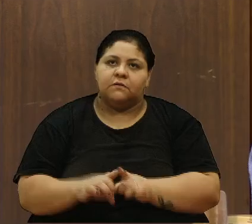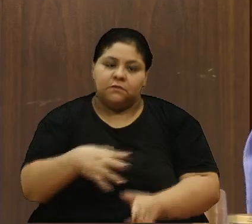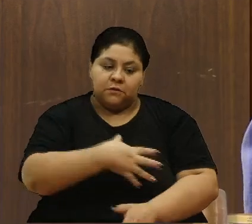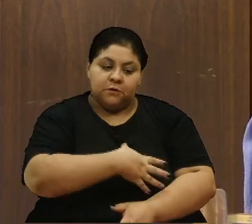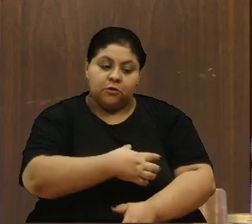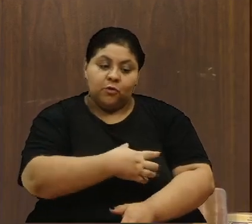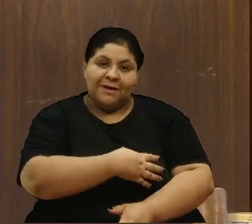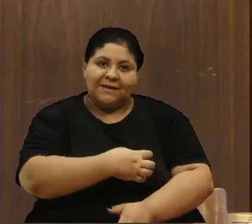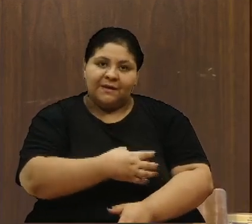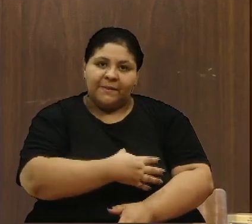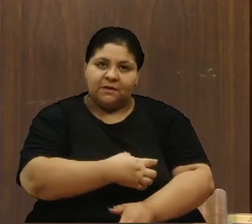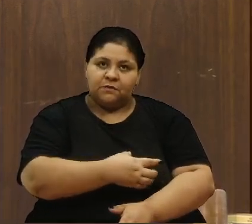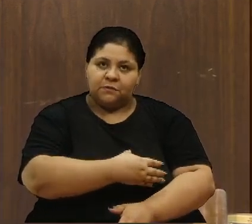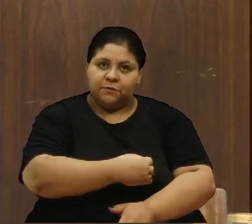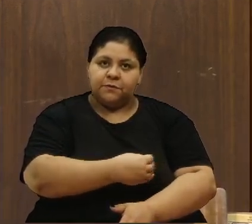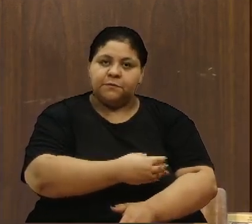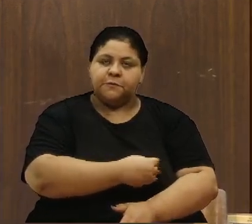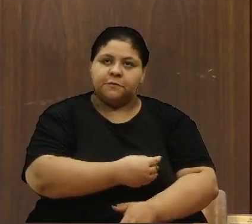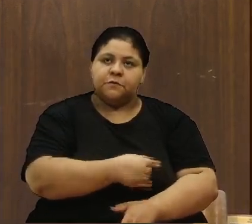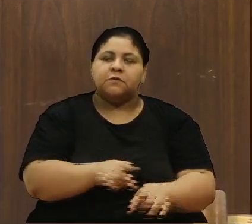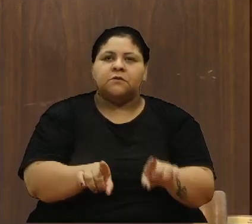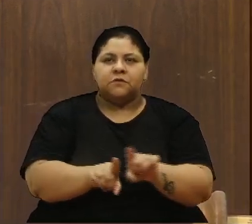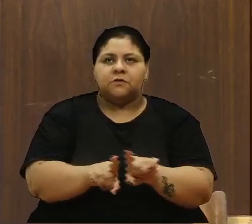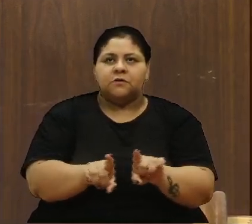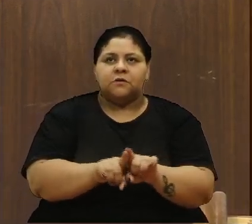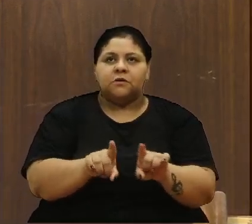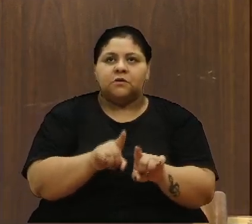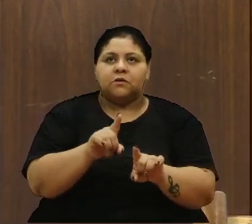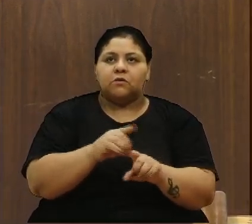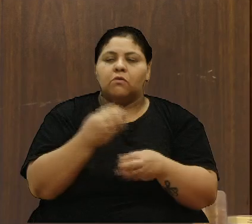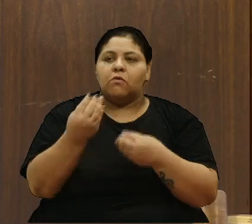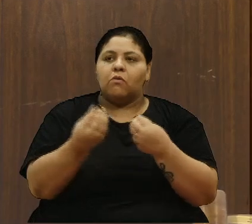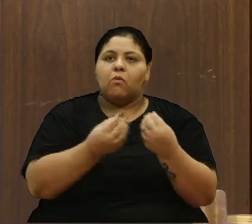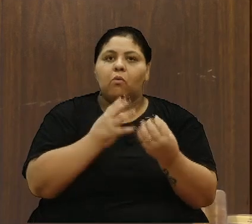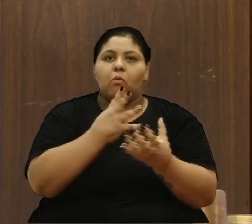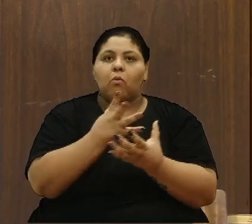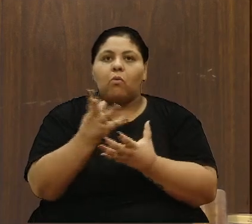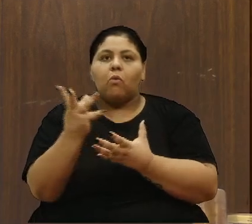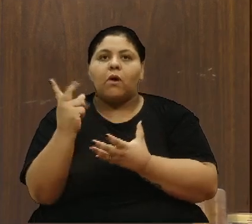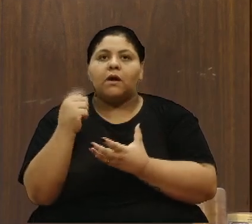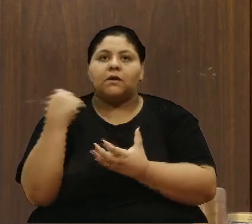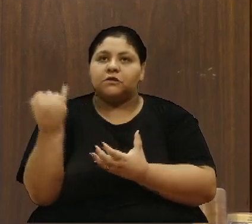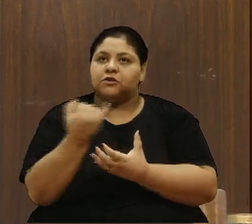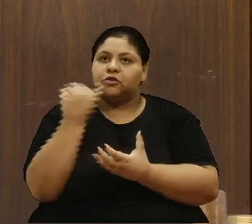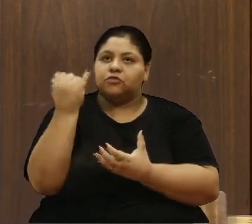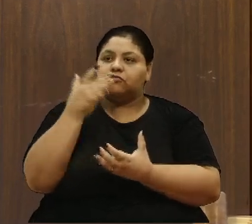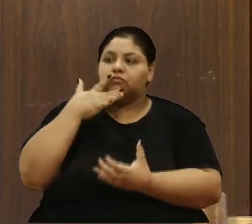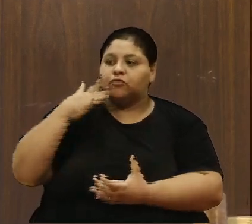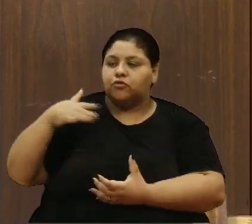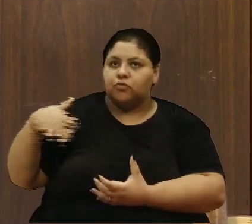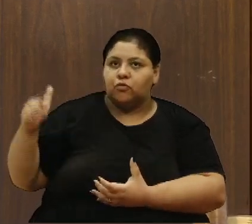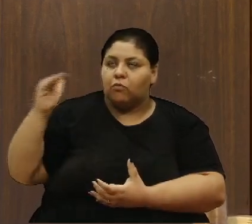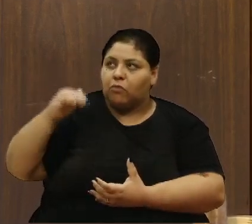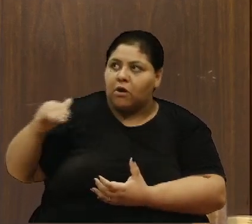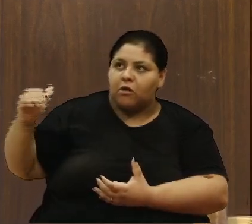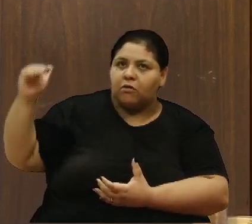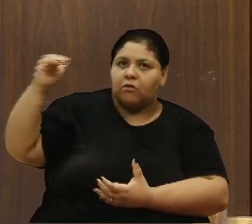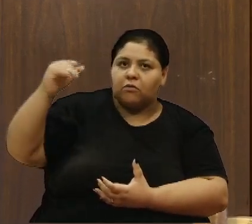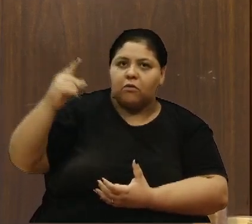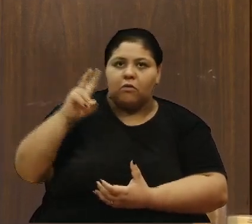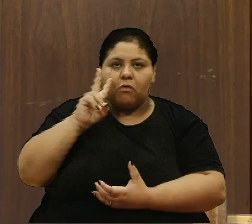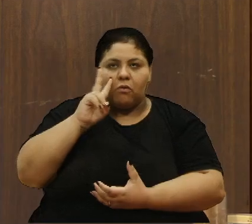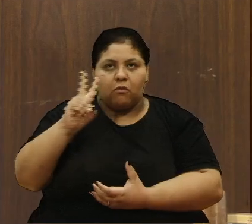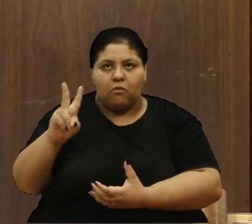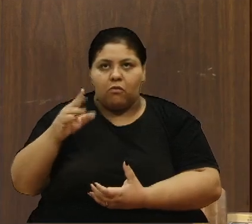aleitamento materno, também o quanto é importante para as crianças, para um adulto. Olha,